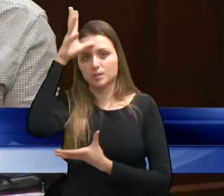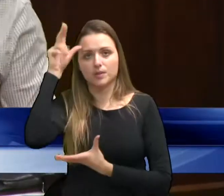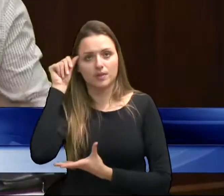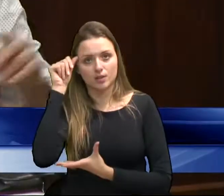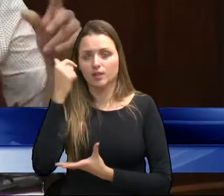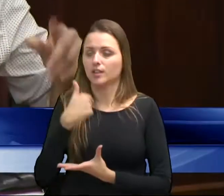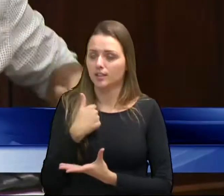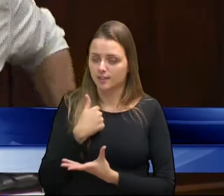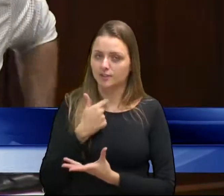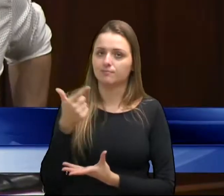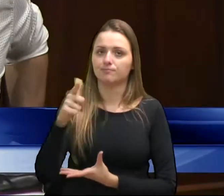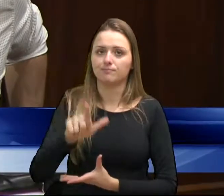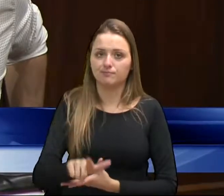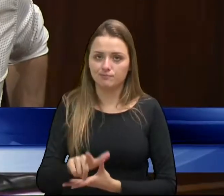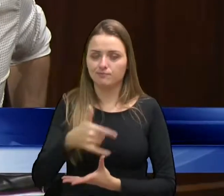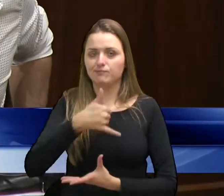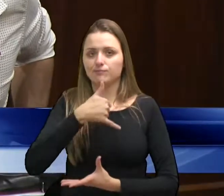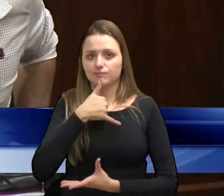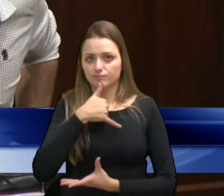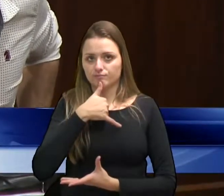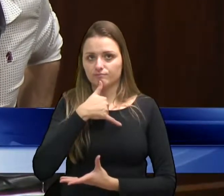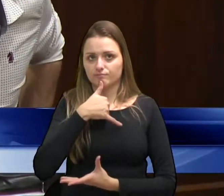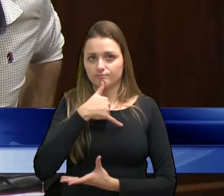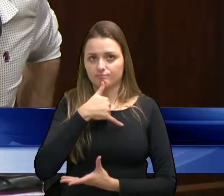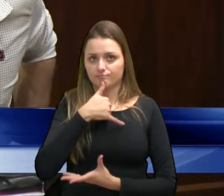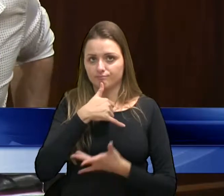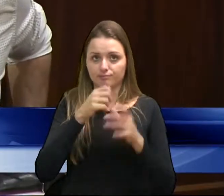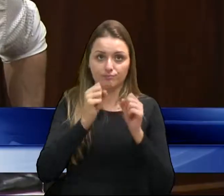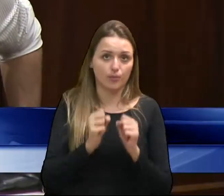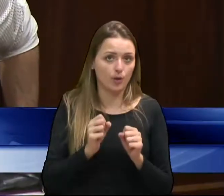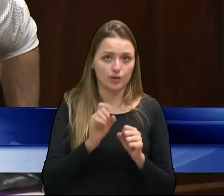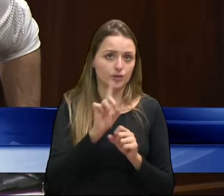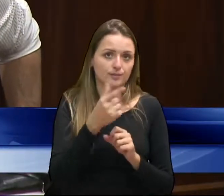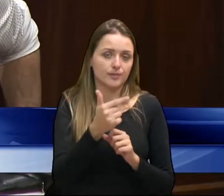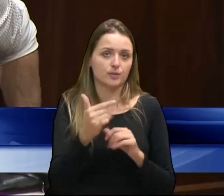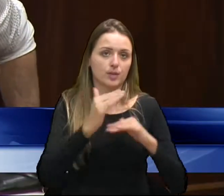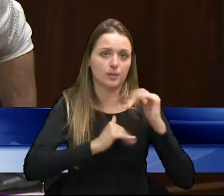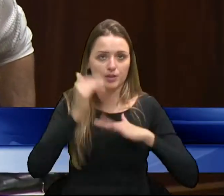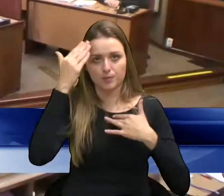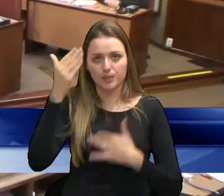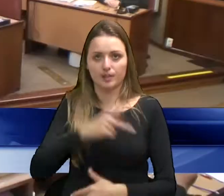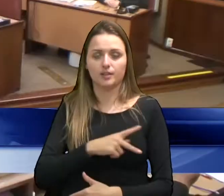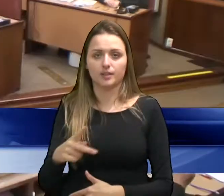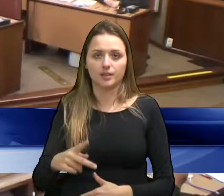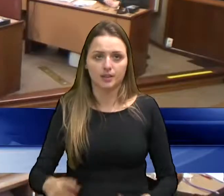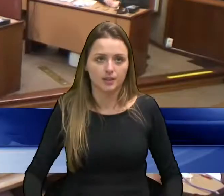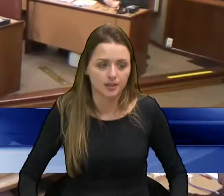eu vejo que mais uma vez, lamentavelmente, pode ficar no papel. Obrigado, presidente.